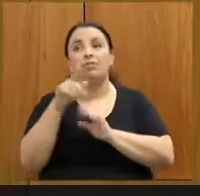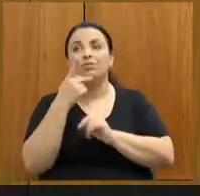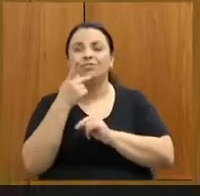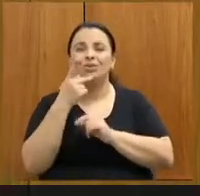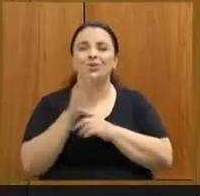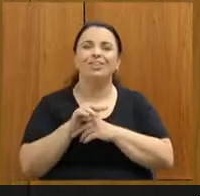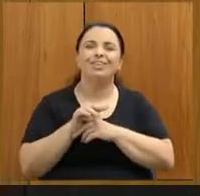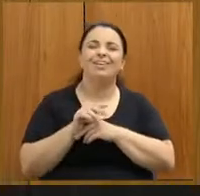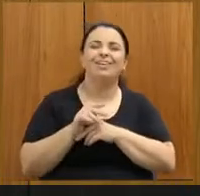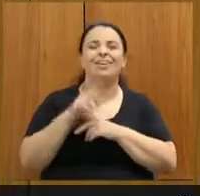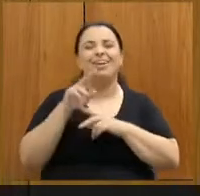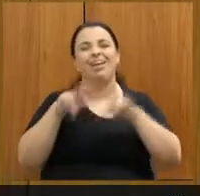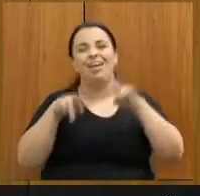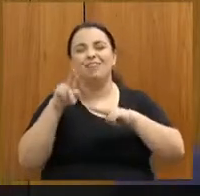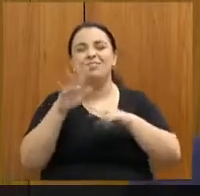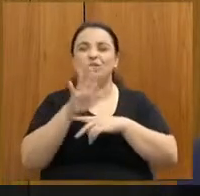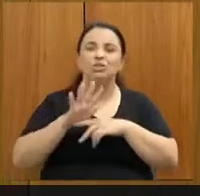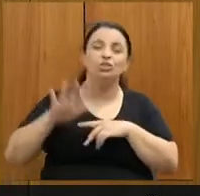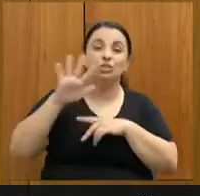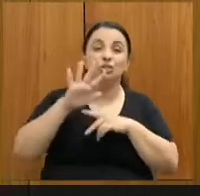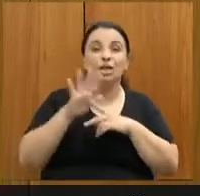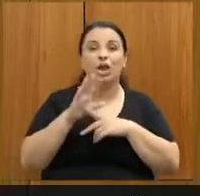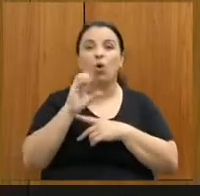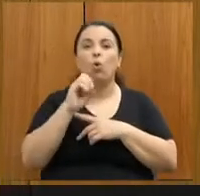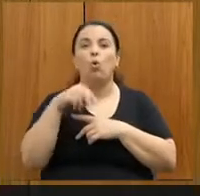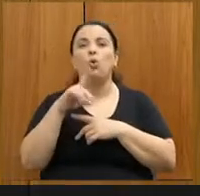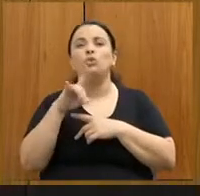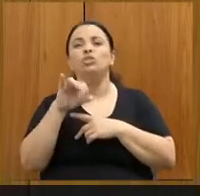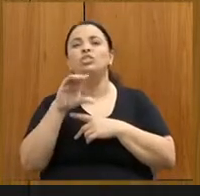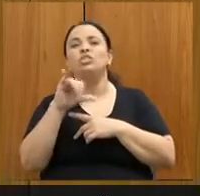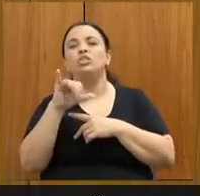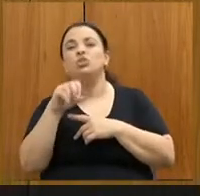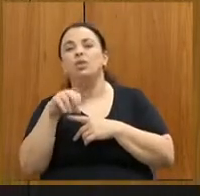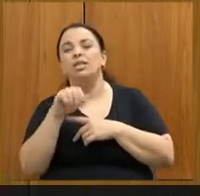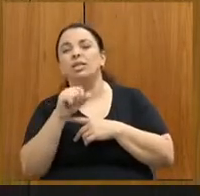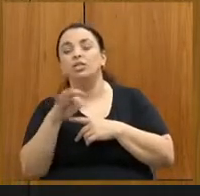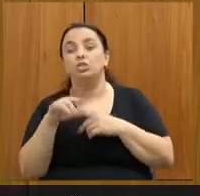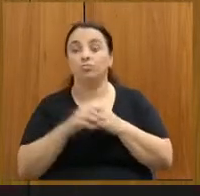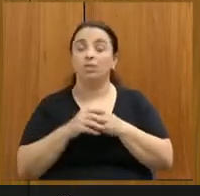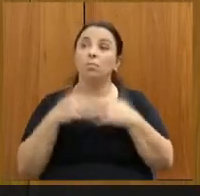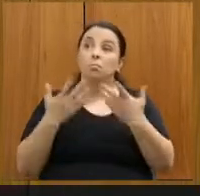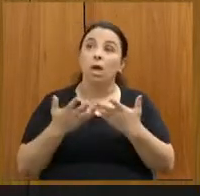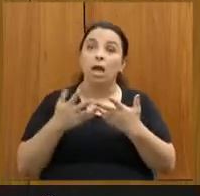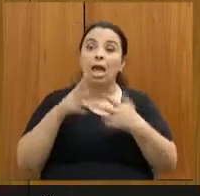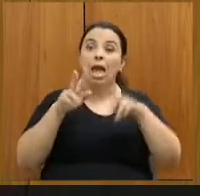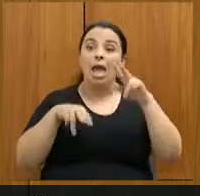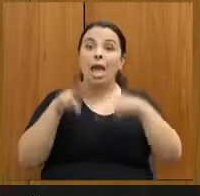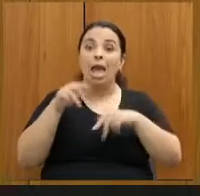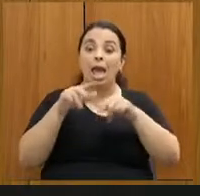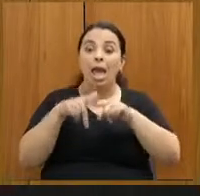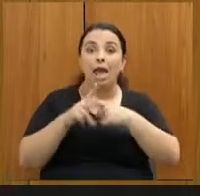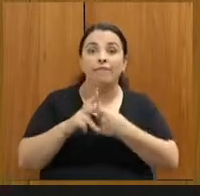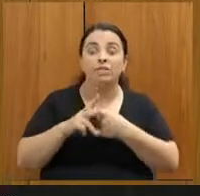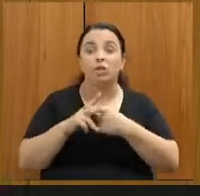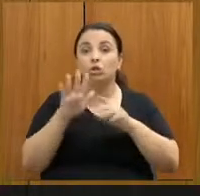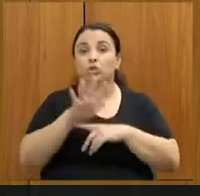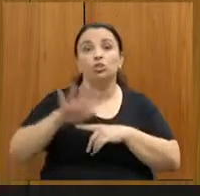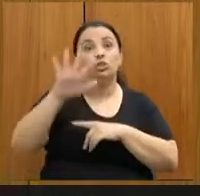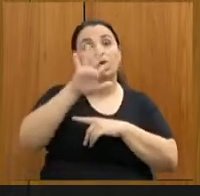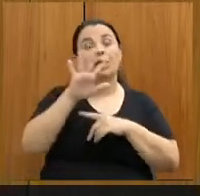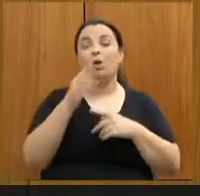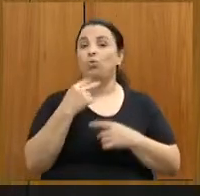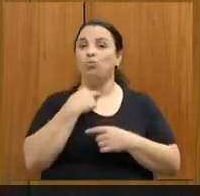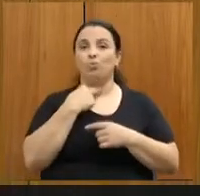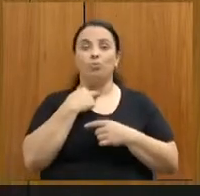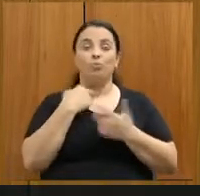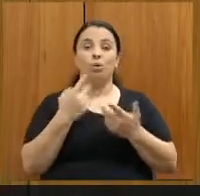Presidente a questão é não tem como pensar no resumo geral se eu tenho uma medida liminar que pode é um instrumento frágil de